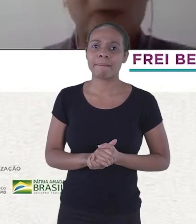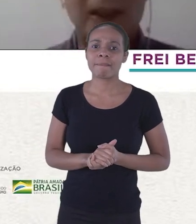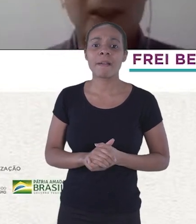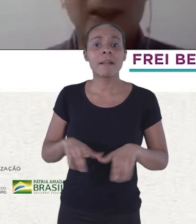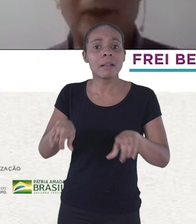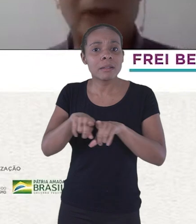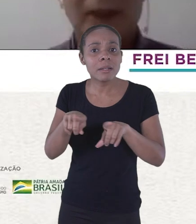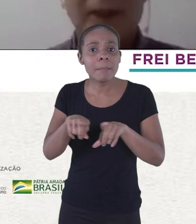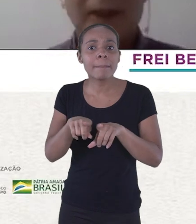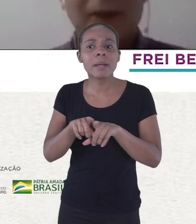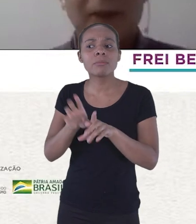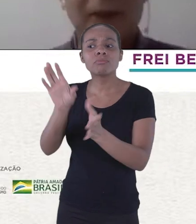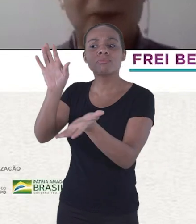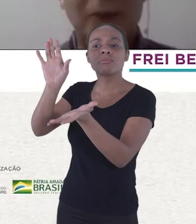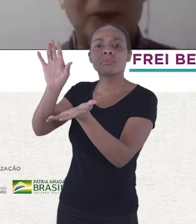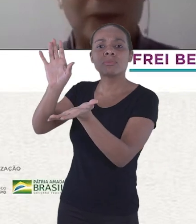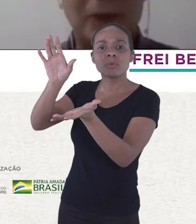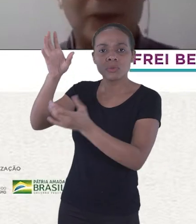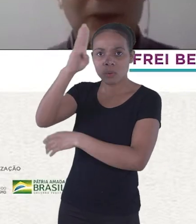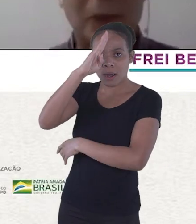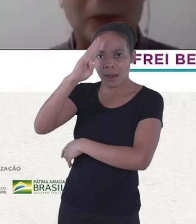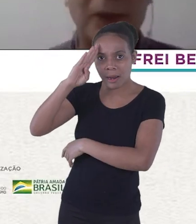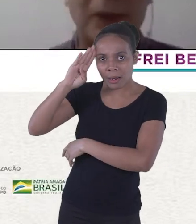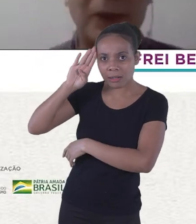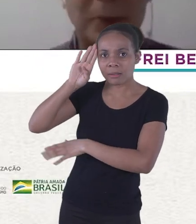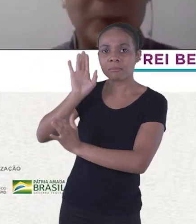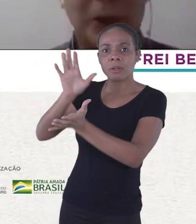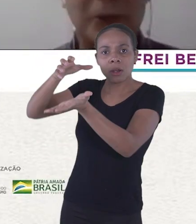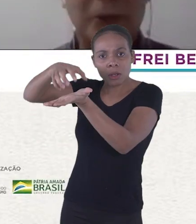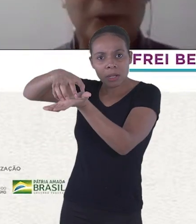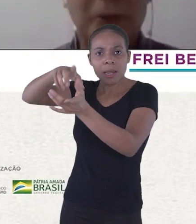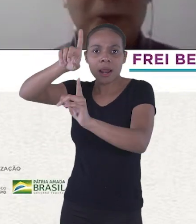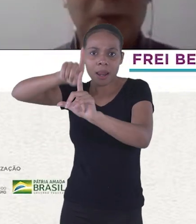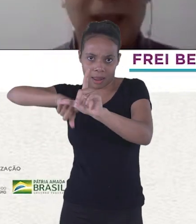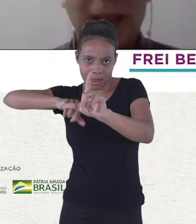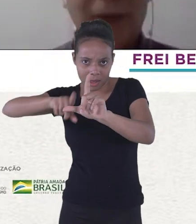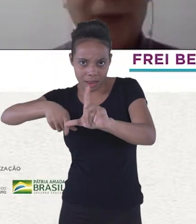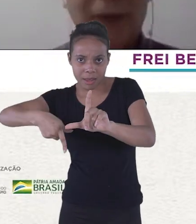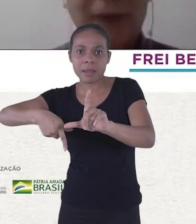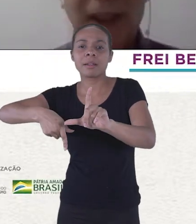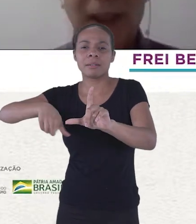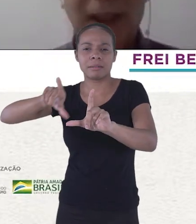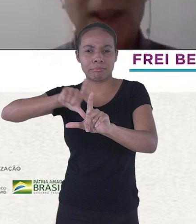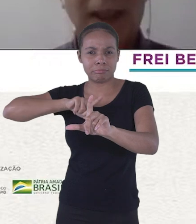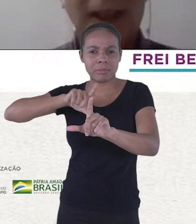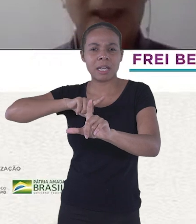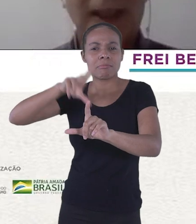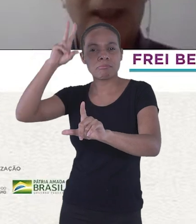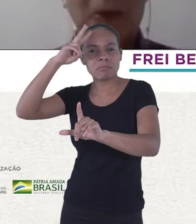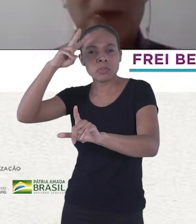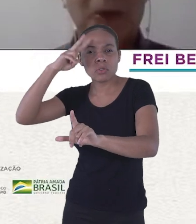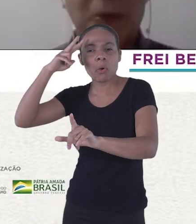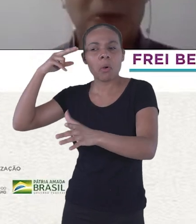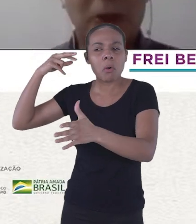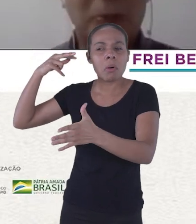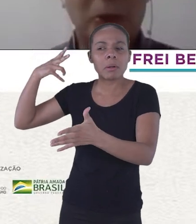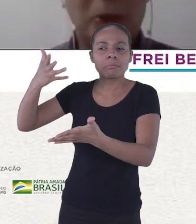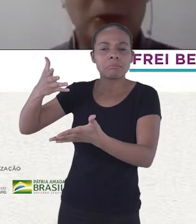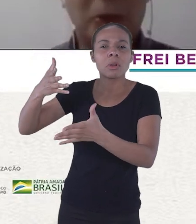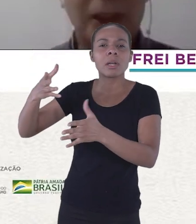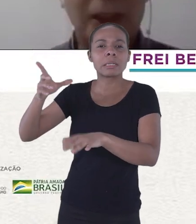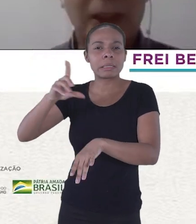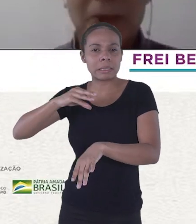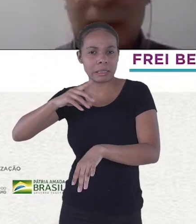também na Companhia das Letras, com o selo da companhia ou com outros selos correlatos aí, eu tenho um Deus